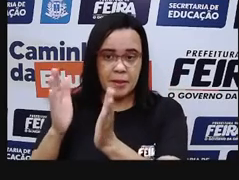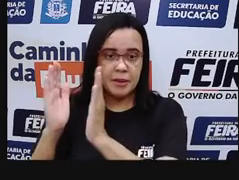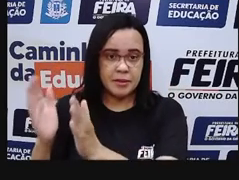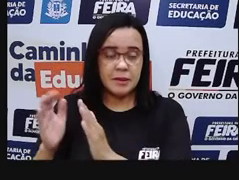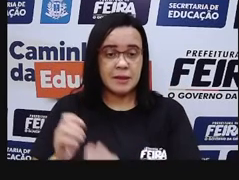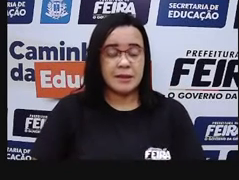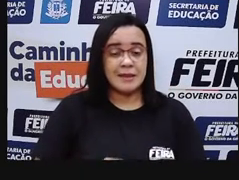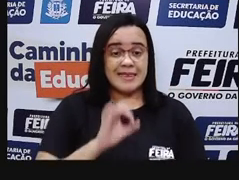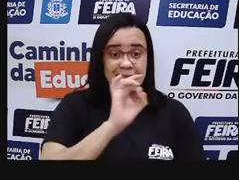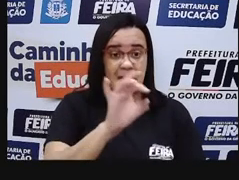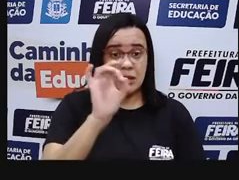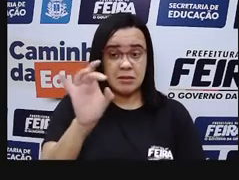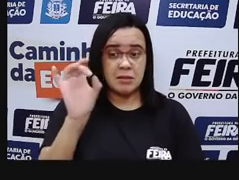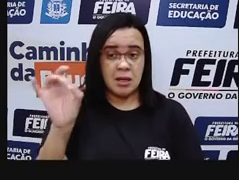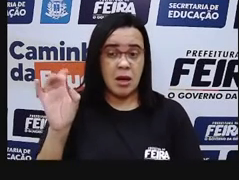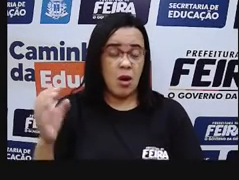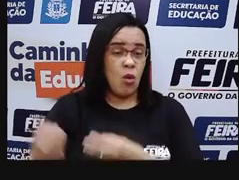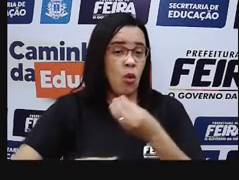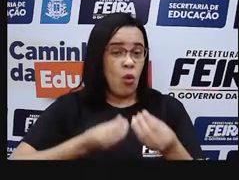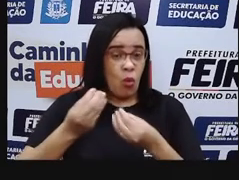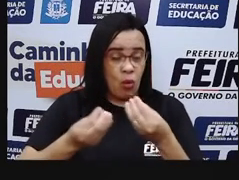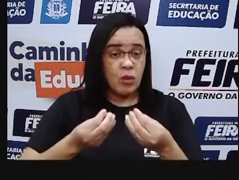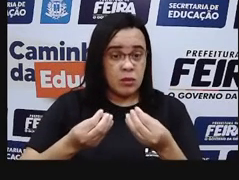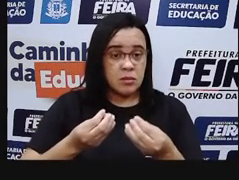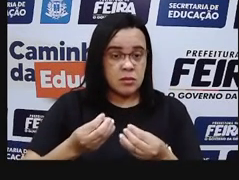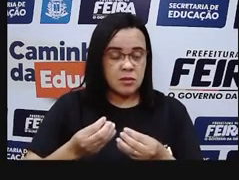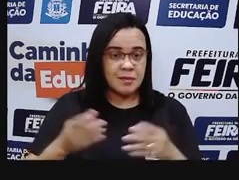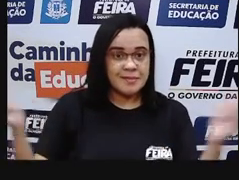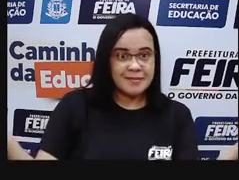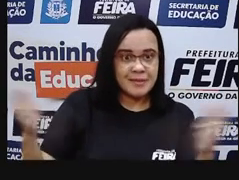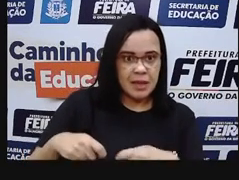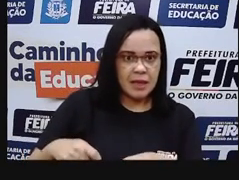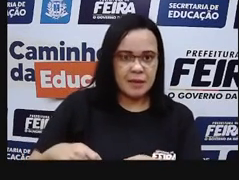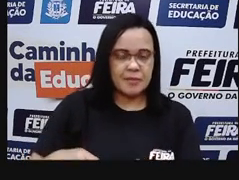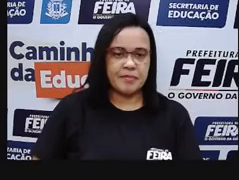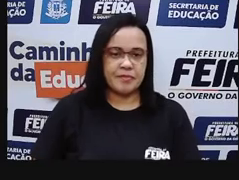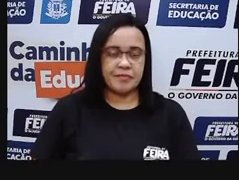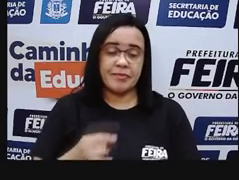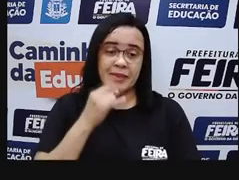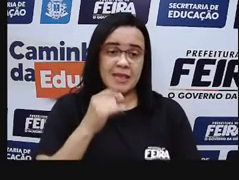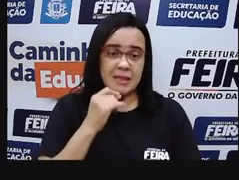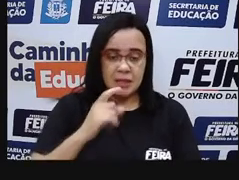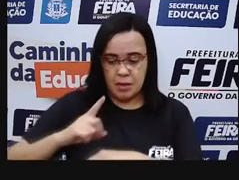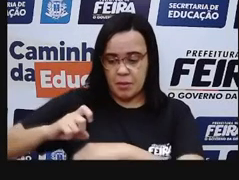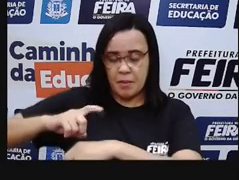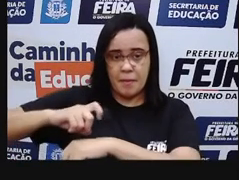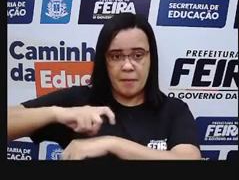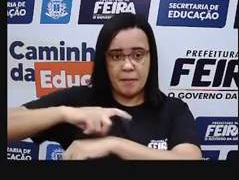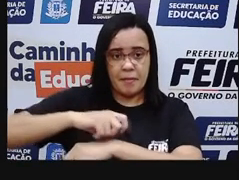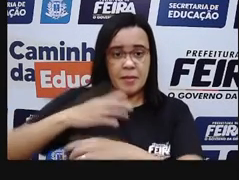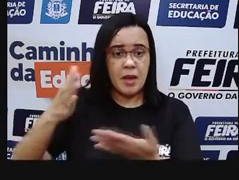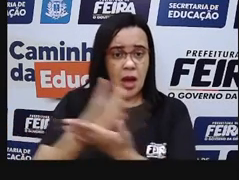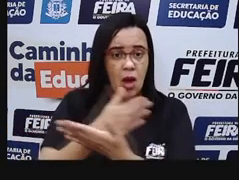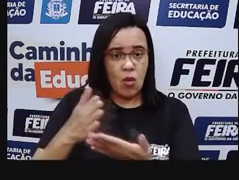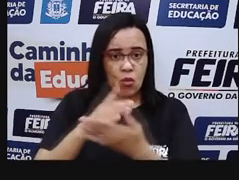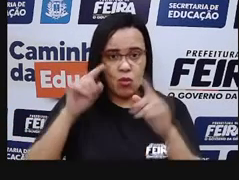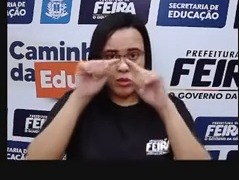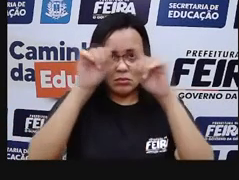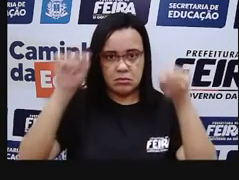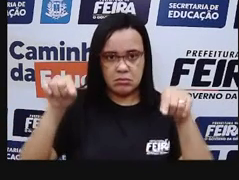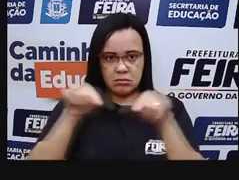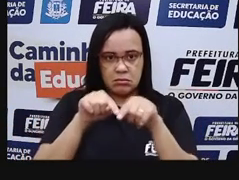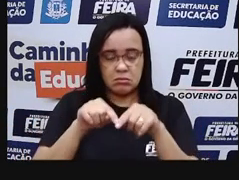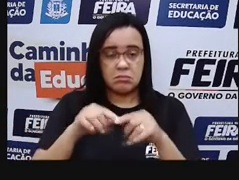meu esse amarelo vai ter bactérias que não tem um antígeno triangular vai ter outra bactéria que vai ter uma